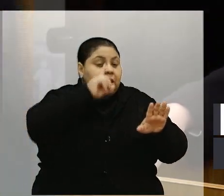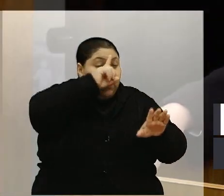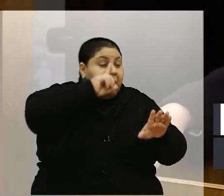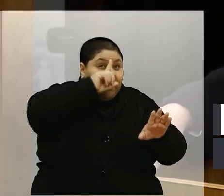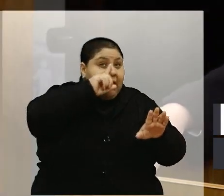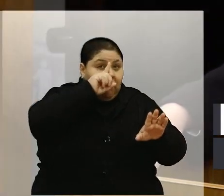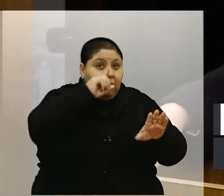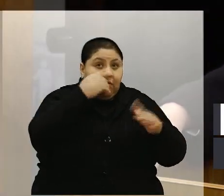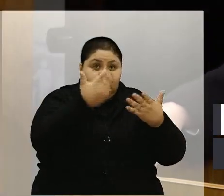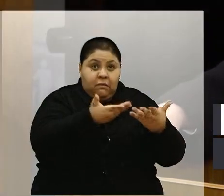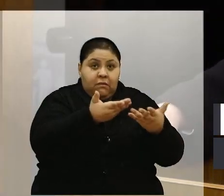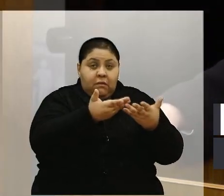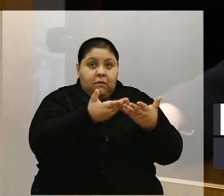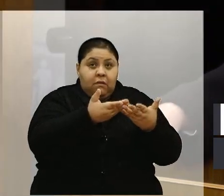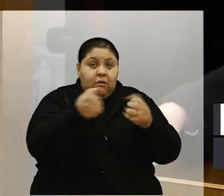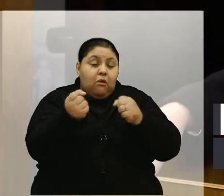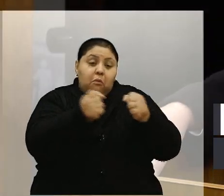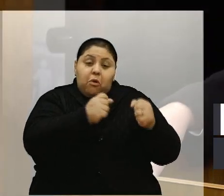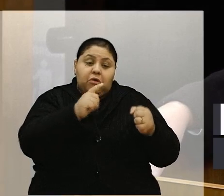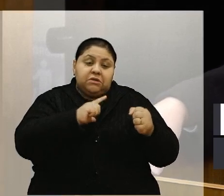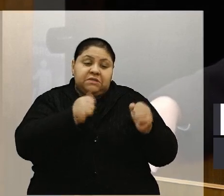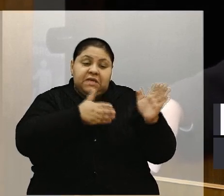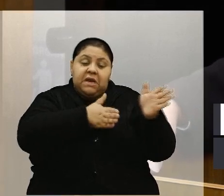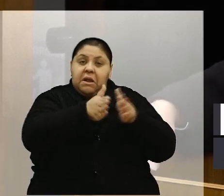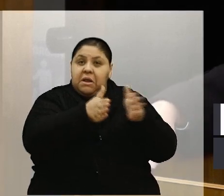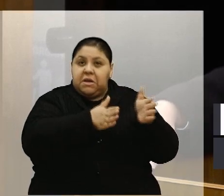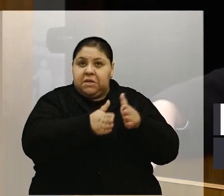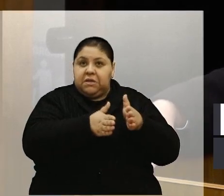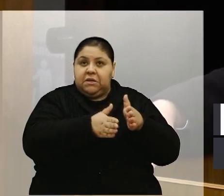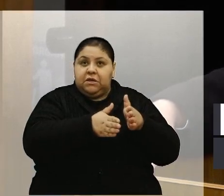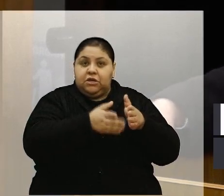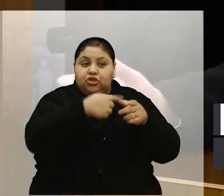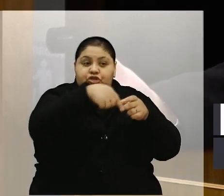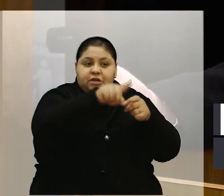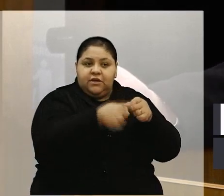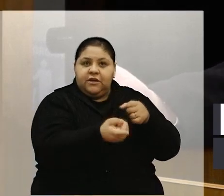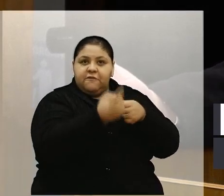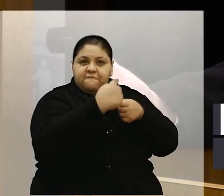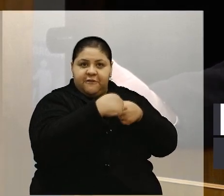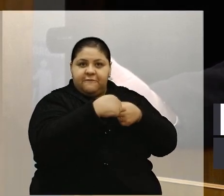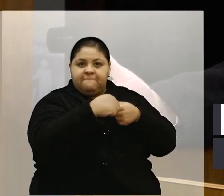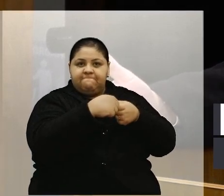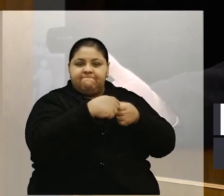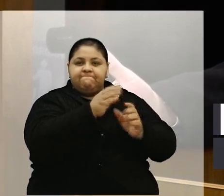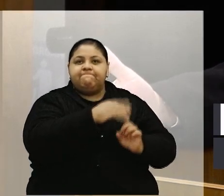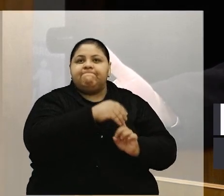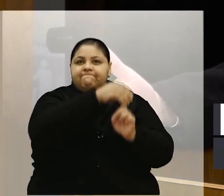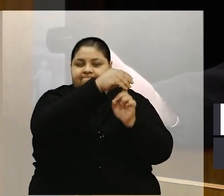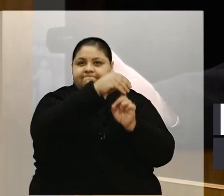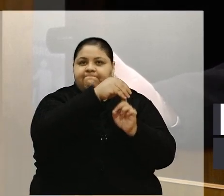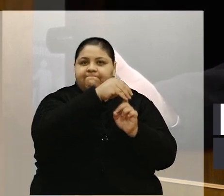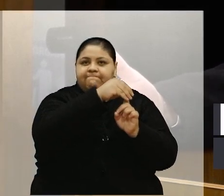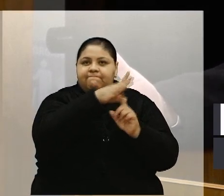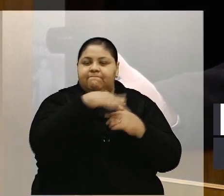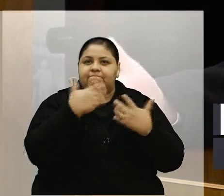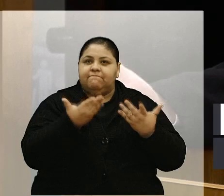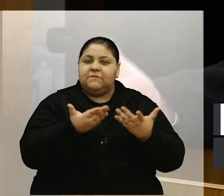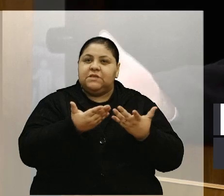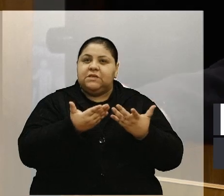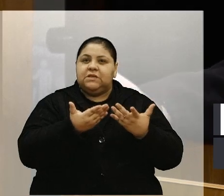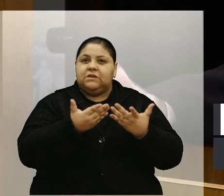ilhamento e possam ter elas ali o acesso de ir e vir, principalmente no questionamento de